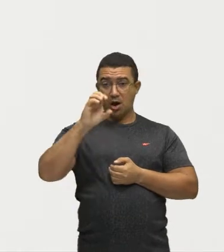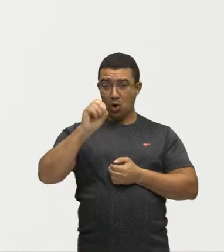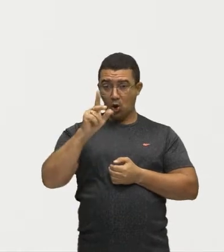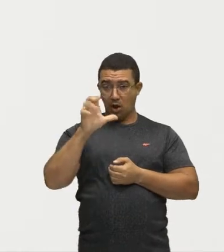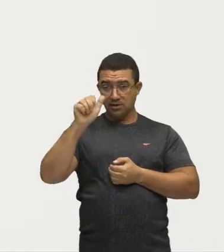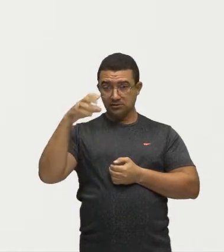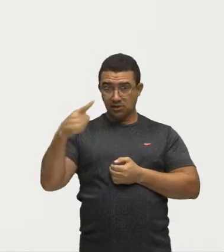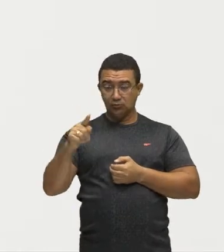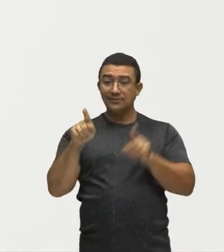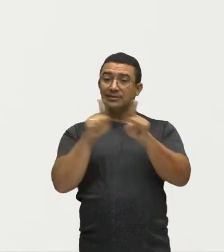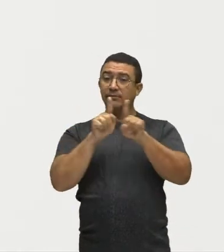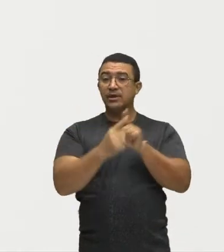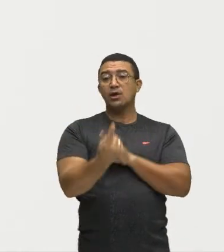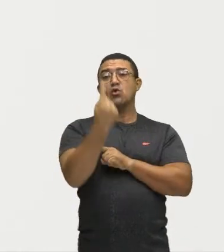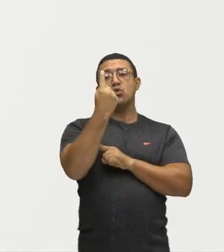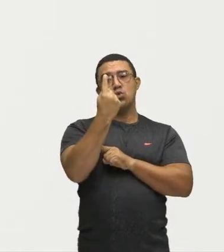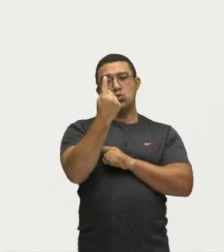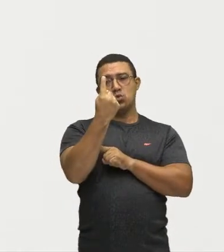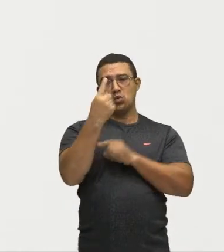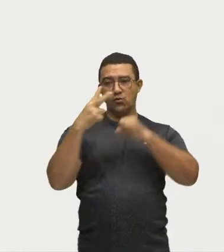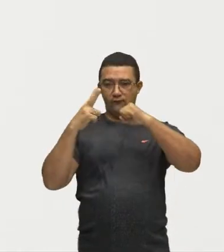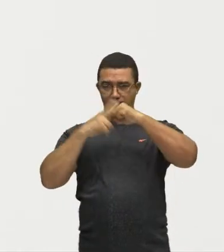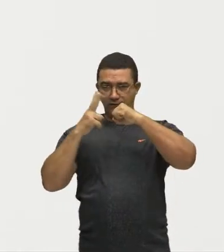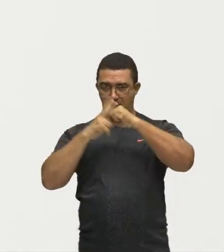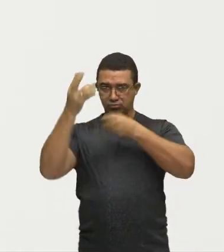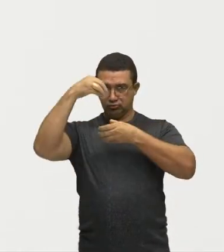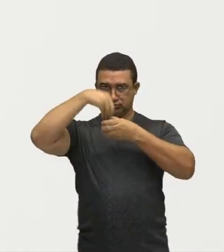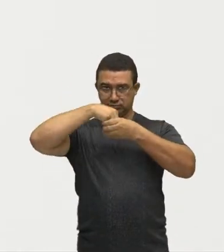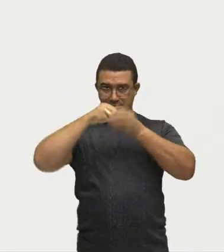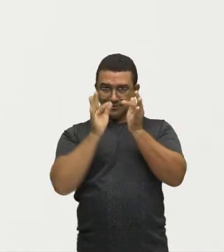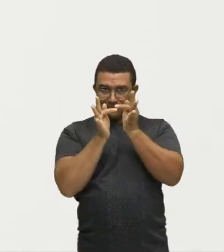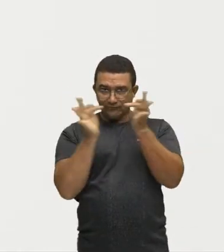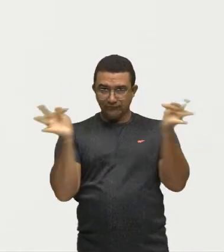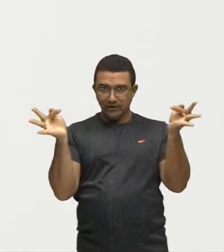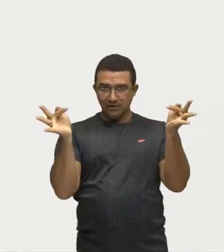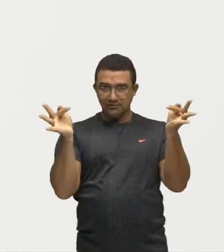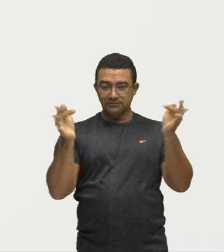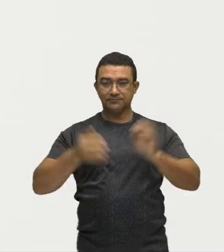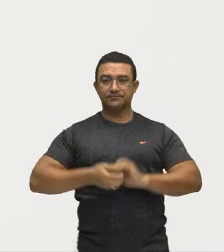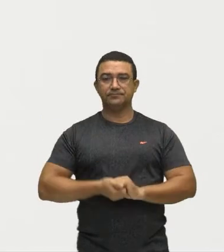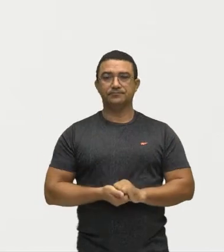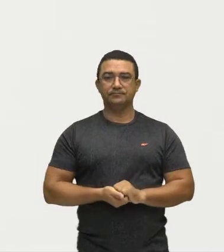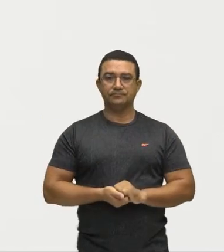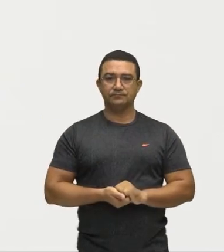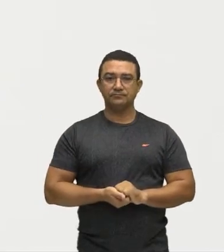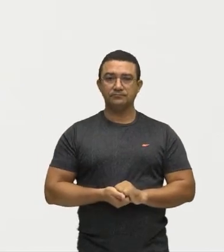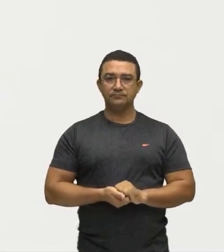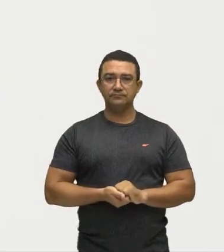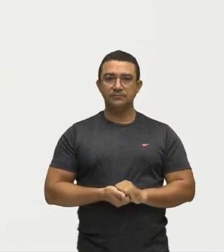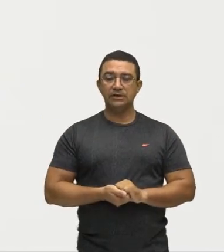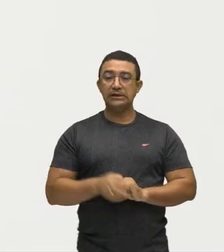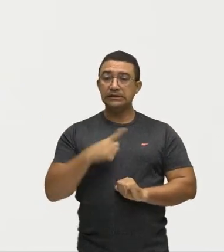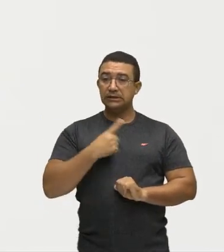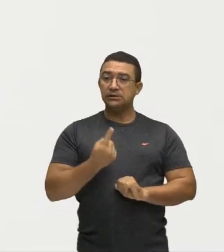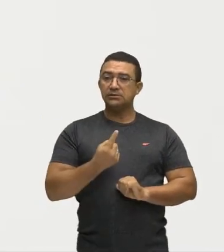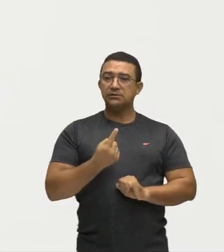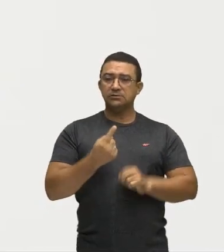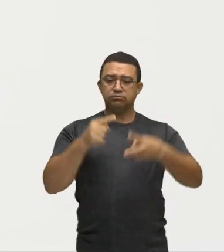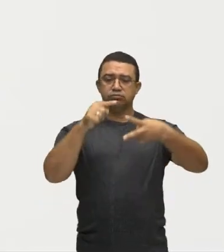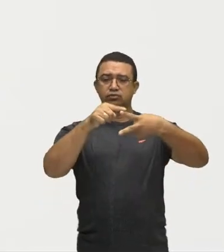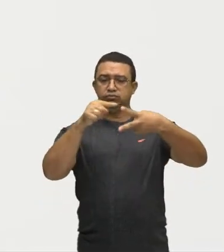Aqui, ó, é formado por apenas uma oração, pelo sentido de apenas uma ação verbal. Então, temos apenas uma ação nessas duas